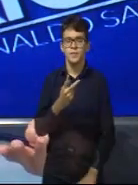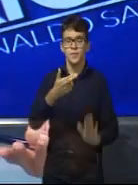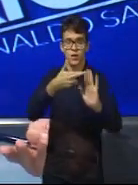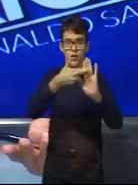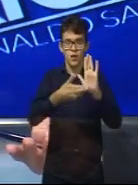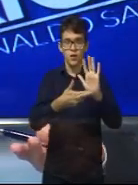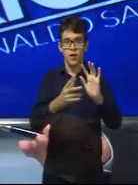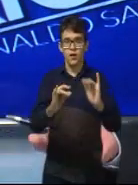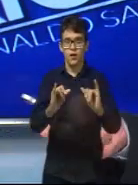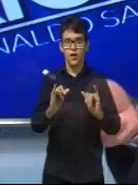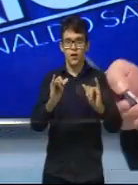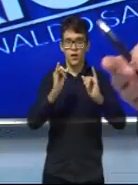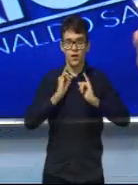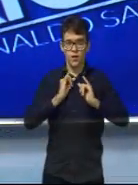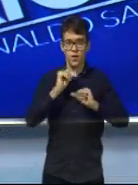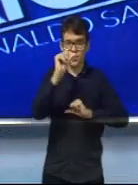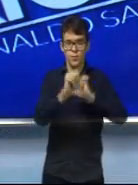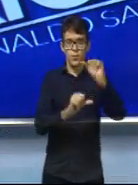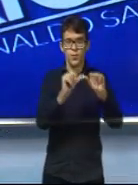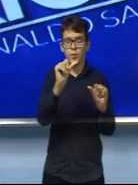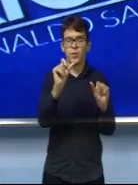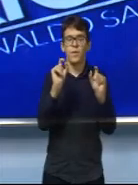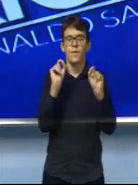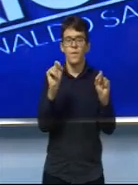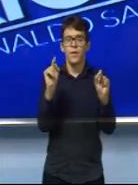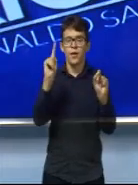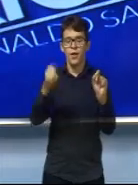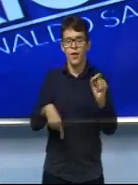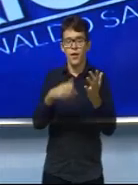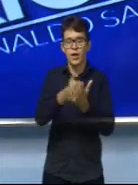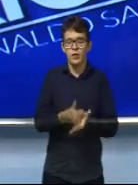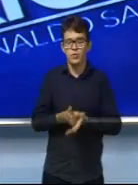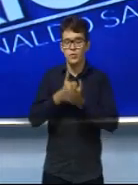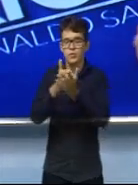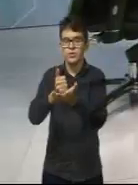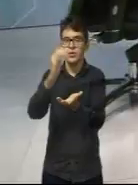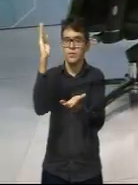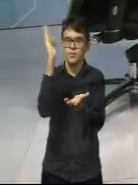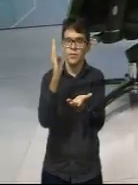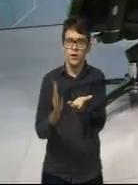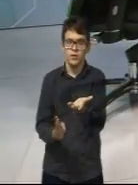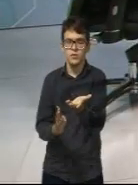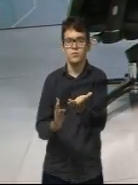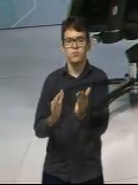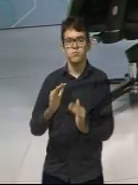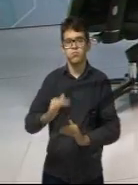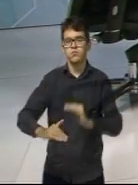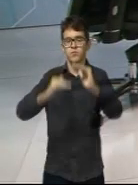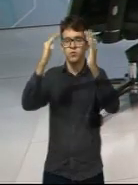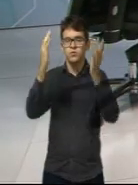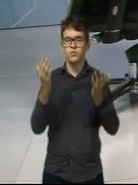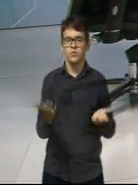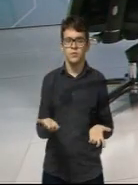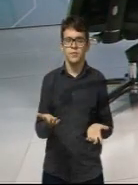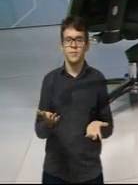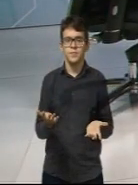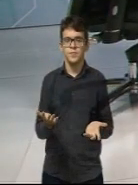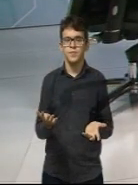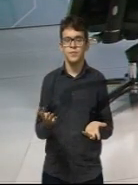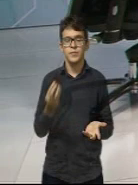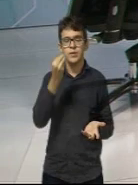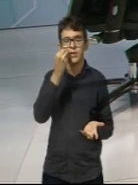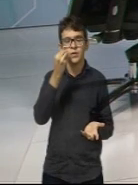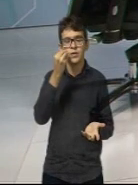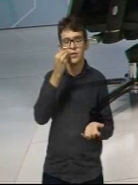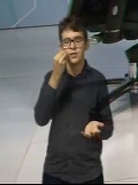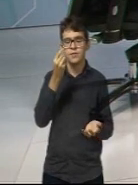non para que o país pudesse avançar nessa escalada, ainda que tênue, de recuperação